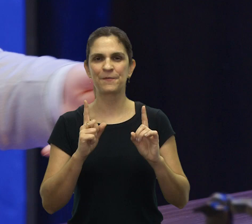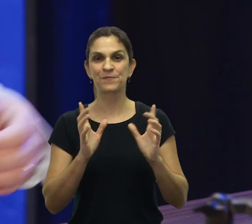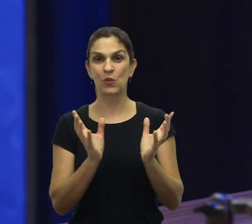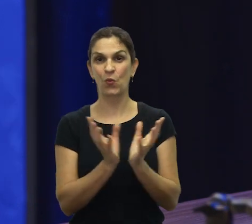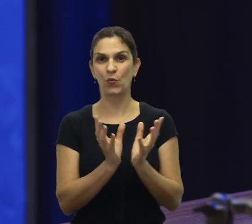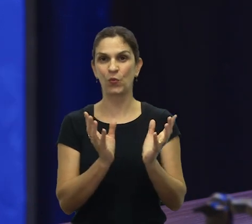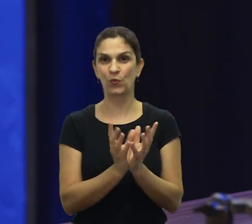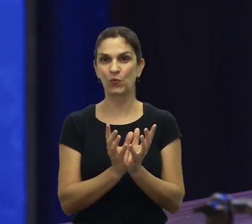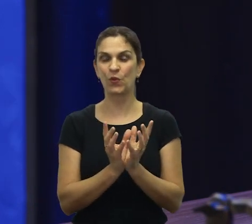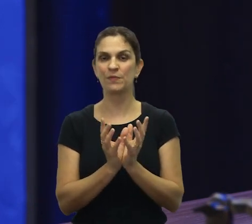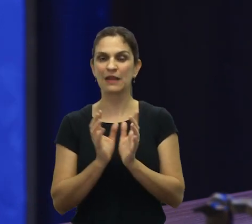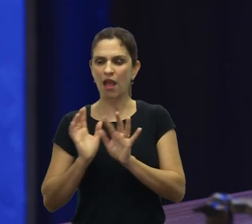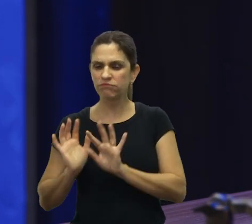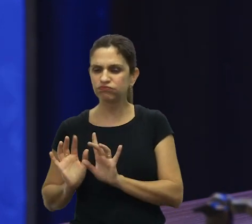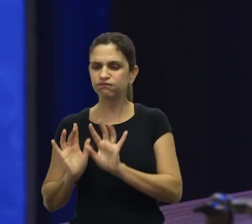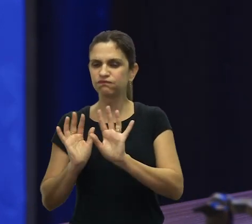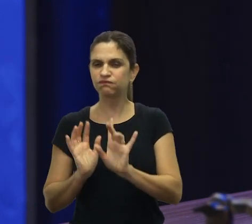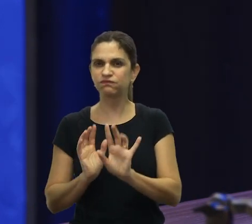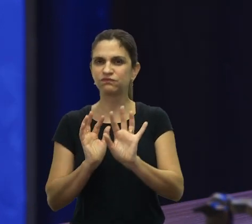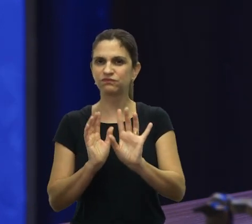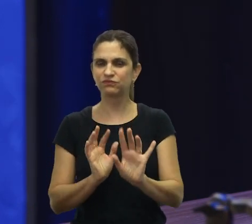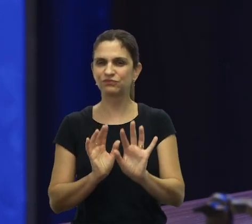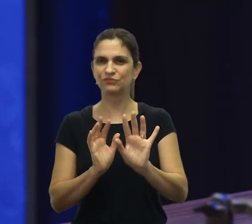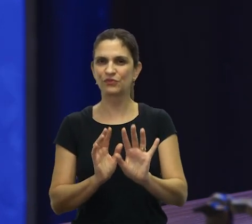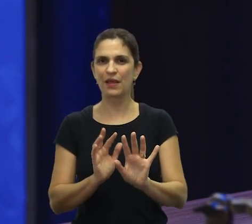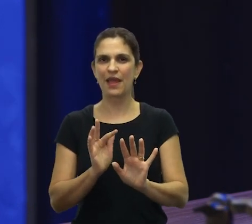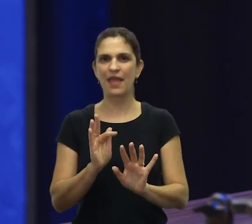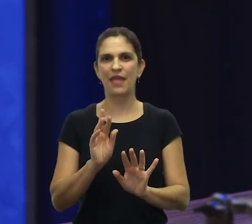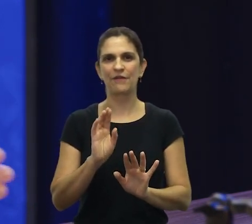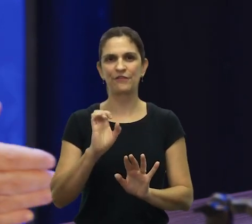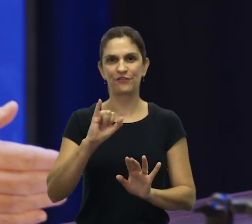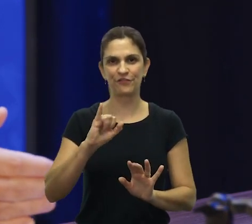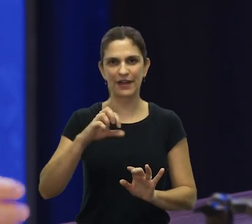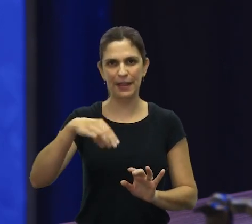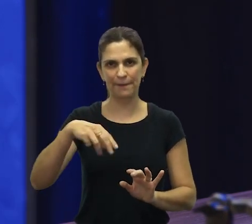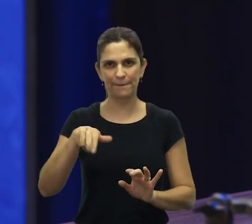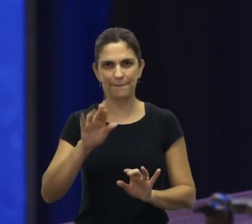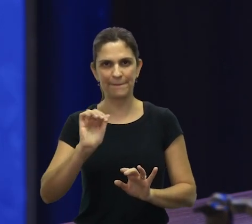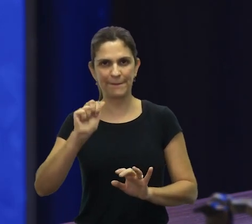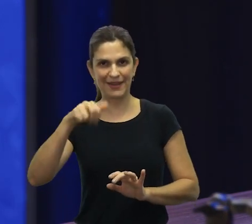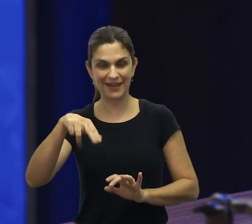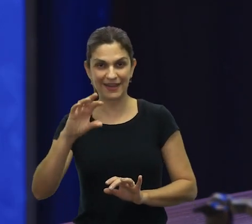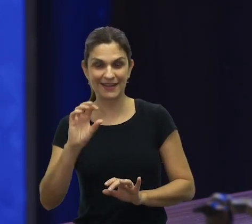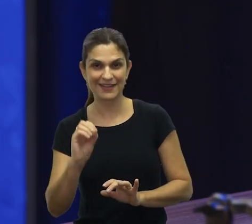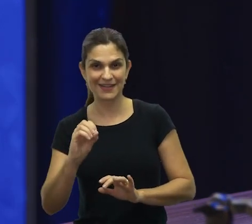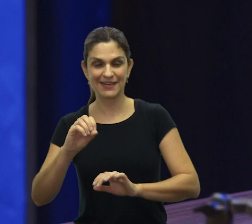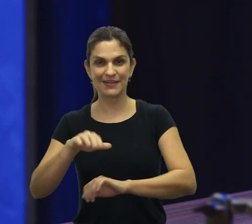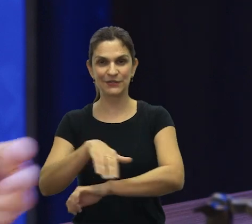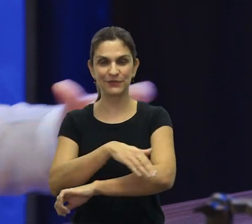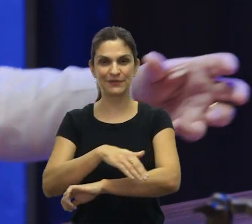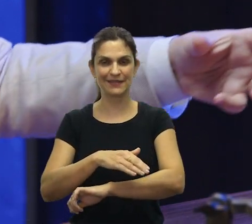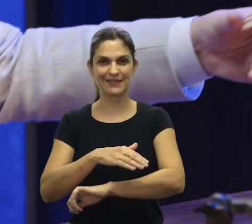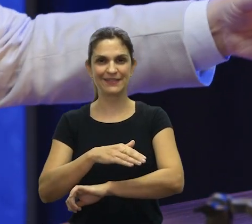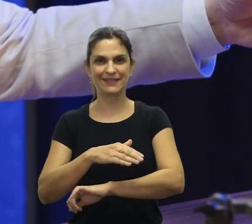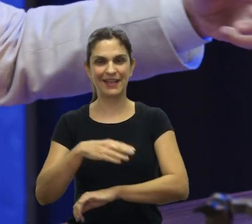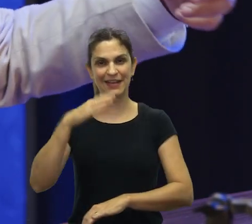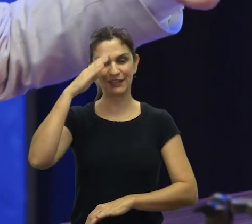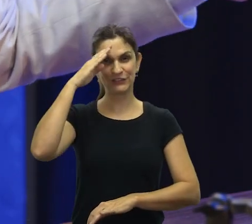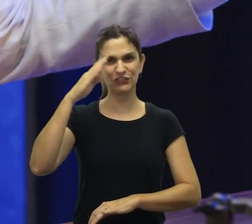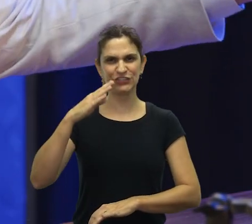que lá tem o desfile tradicional, né? Pela Frei Mariane, que vira na Avenida General Rondon e as